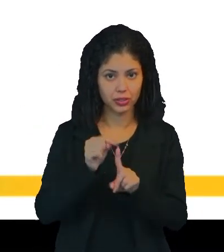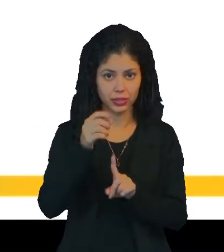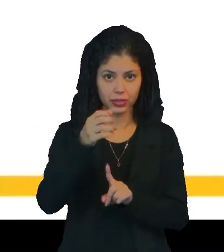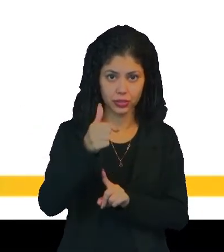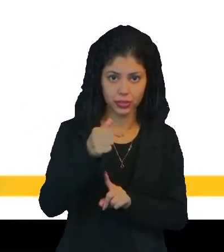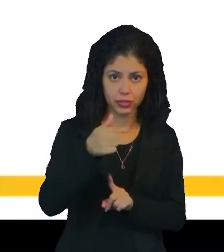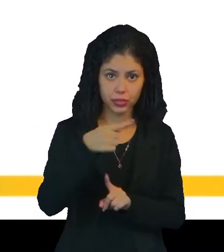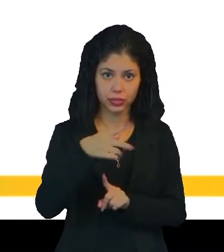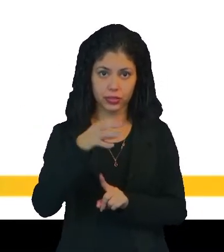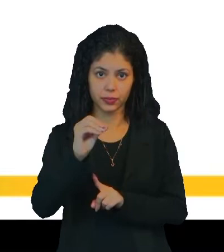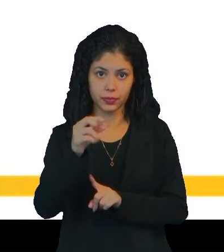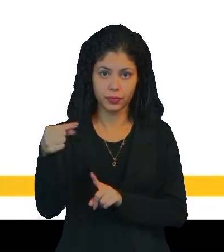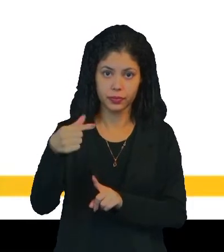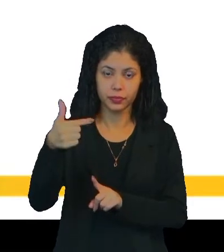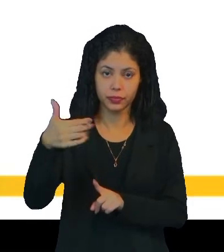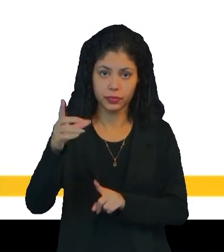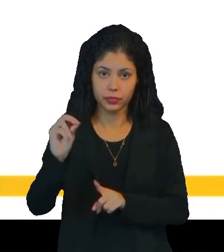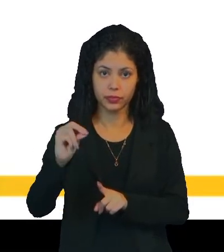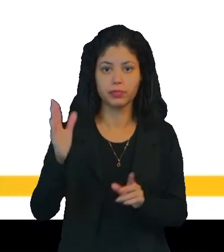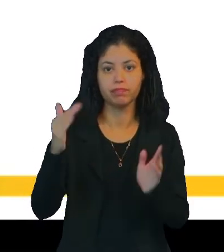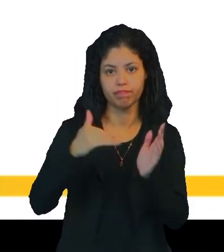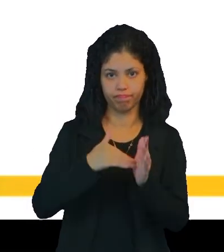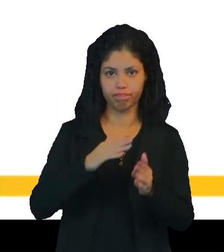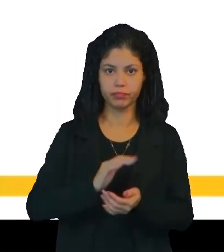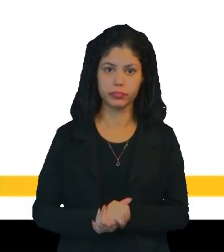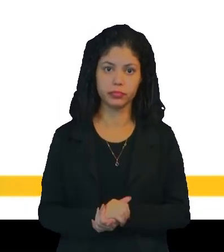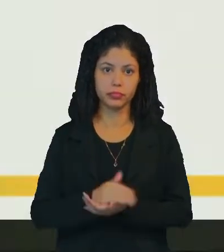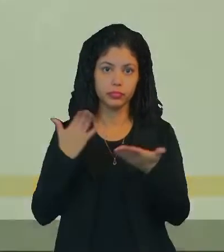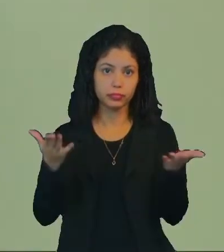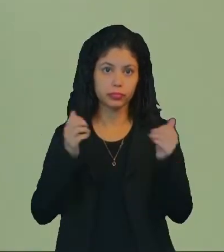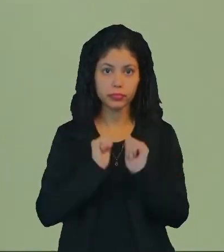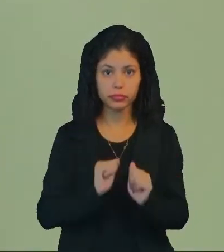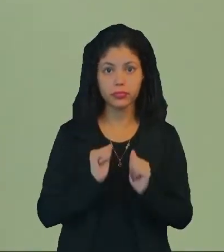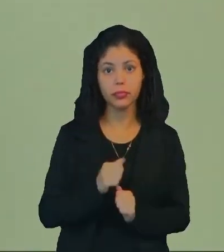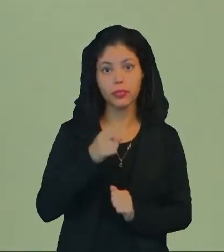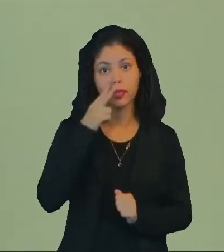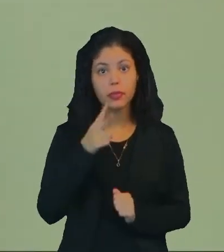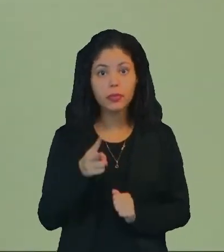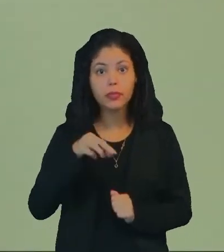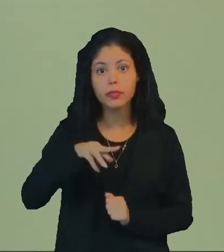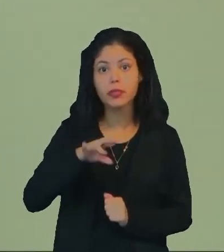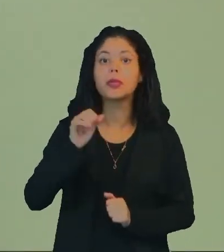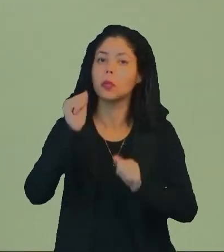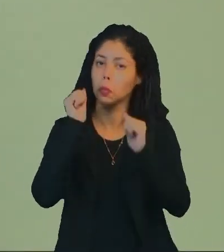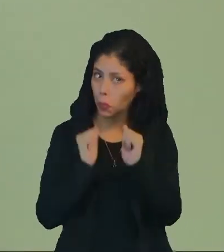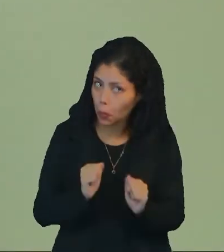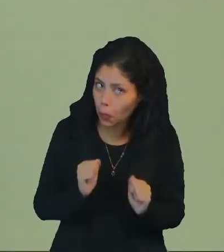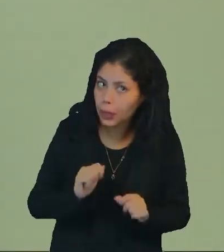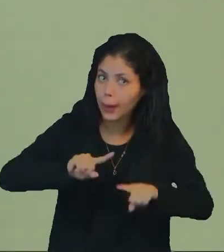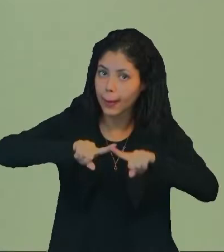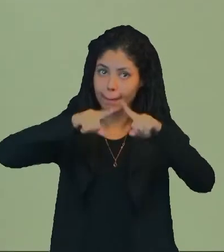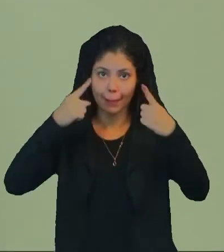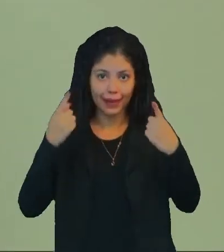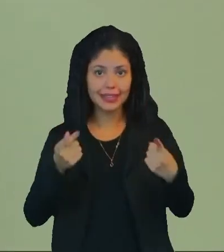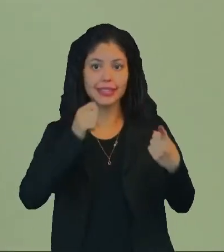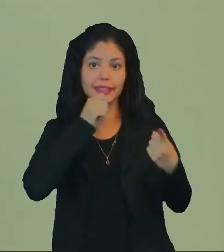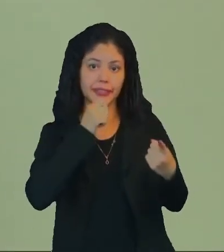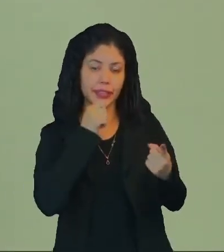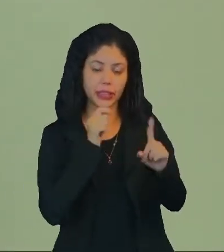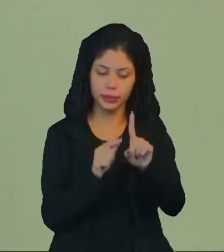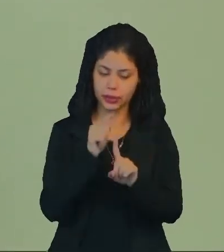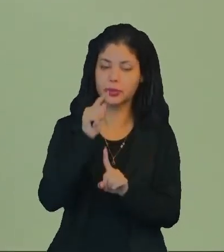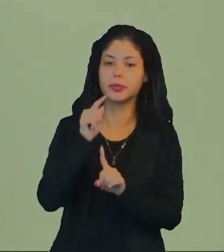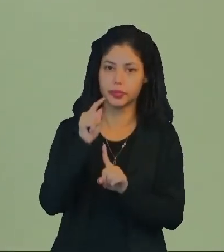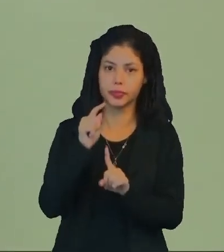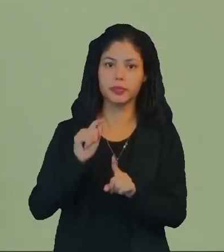menos 170 até 150 graus Celsius. Então o que a gente pode observar é que Marte poderia ser, mas principalmente por conta da